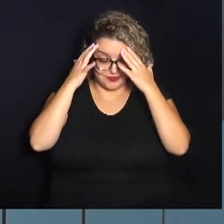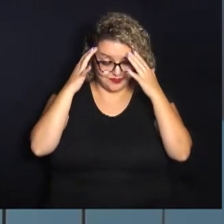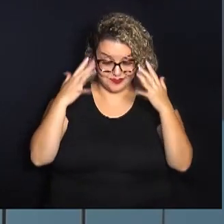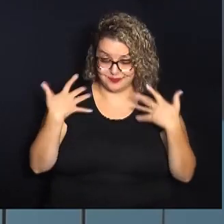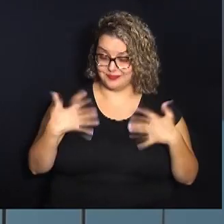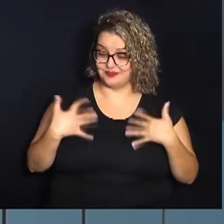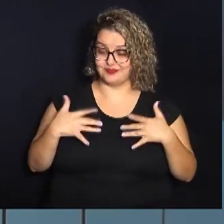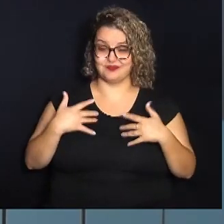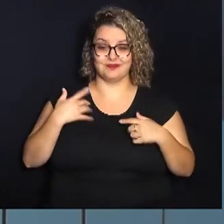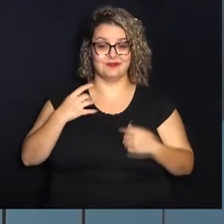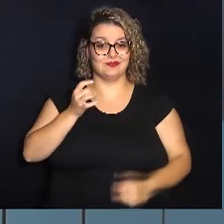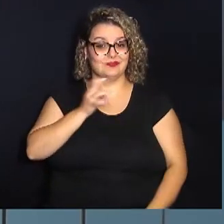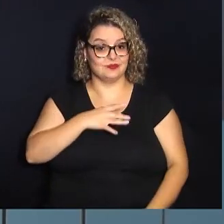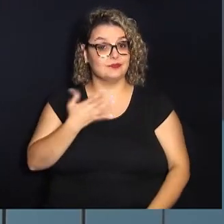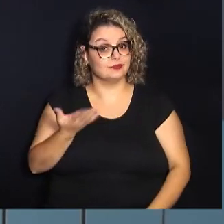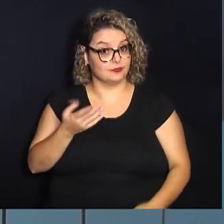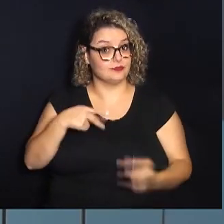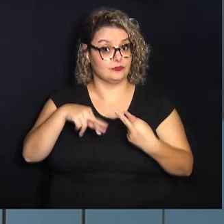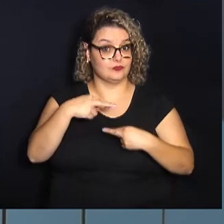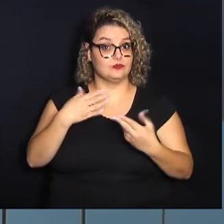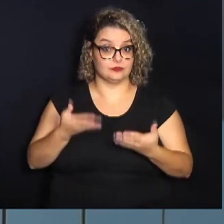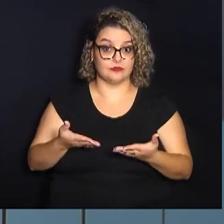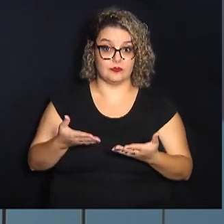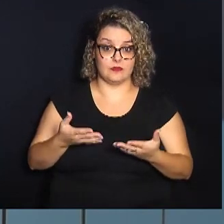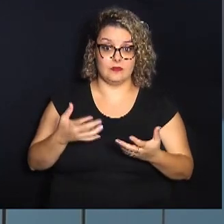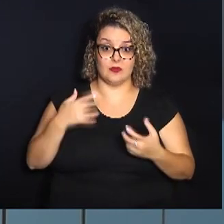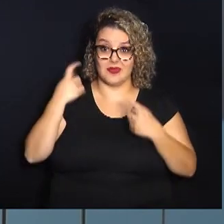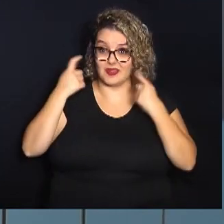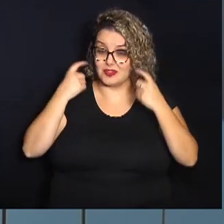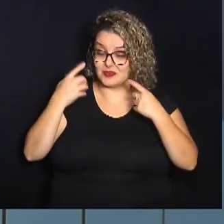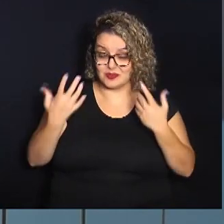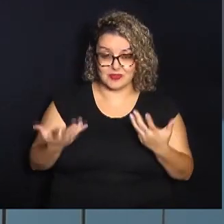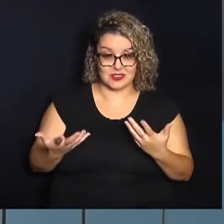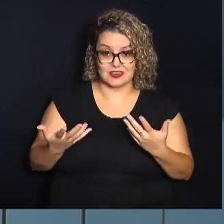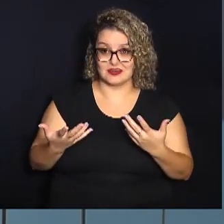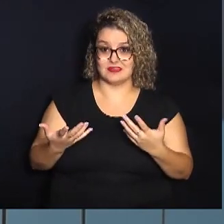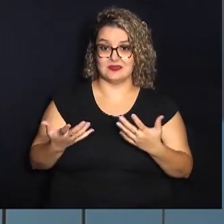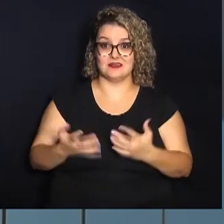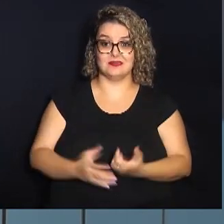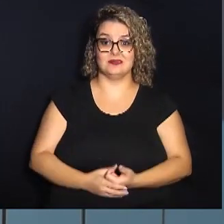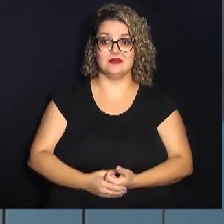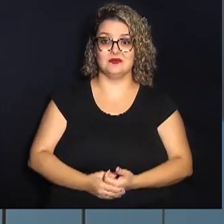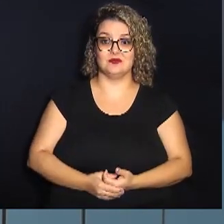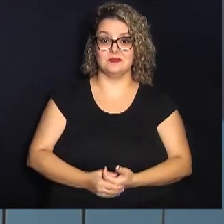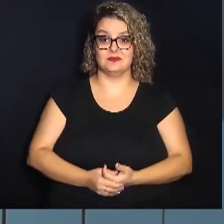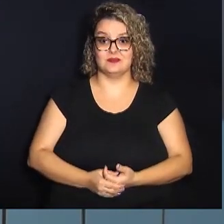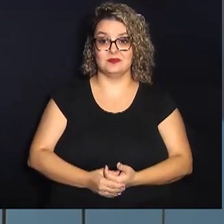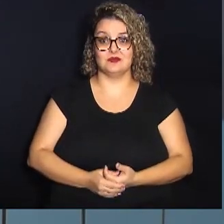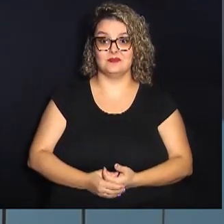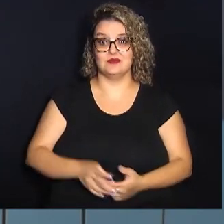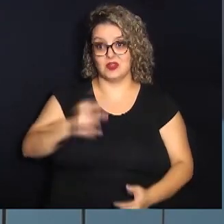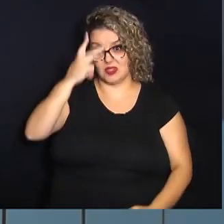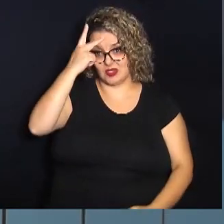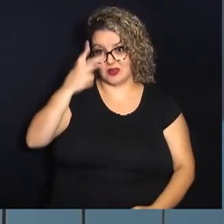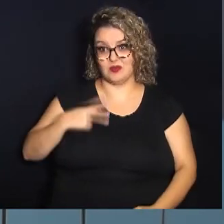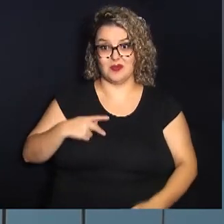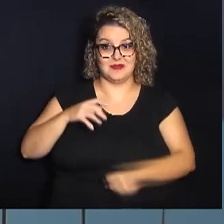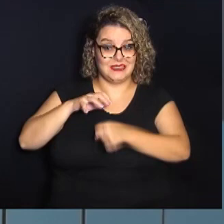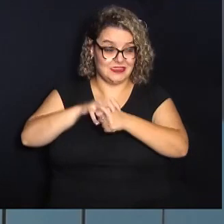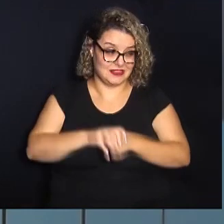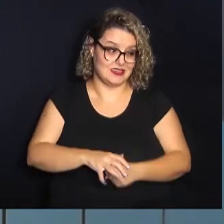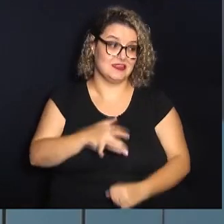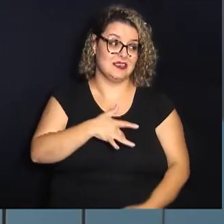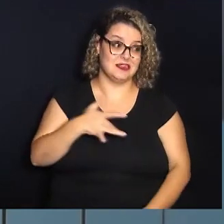isso. E também apreensiva por conta da própria pressão que o Serviço Público de Saúde